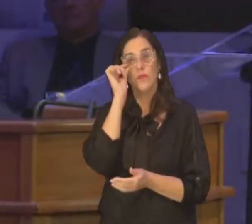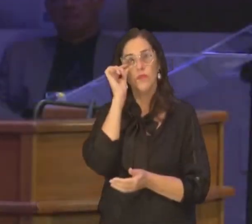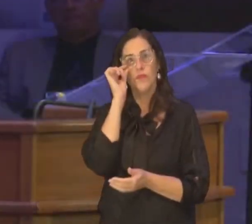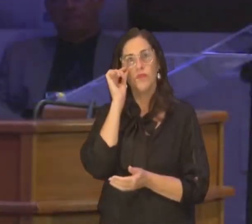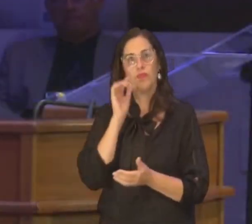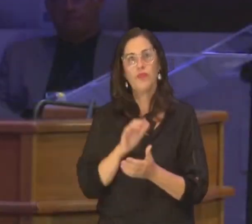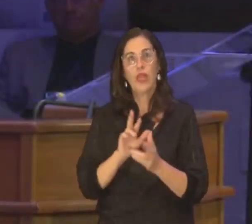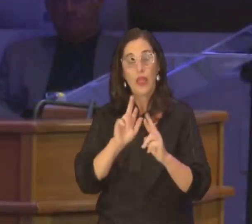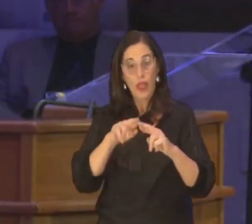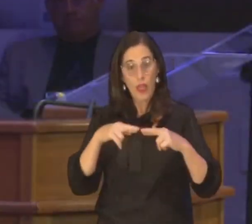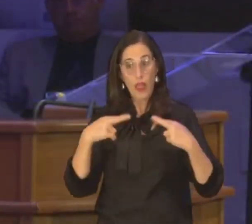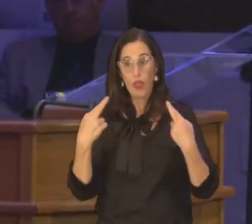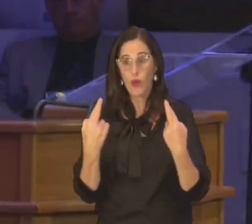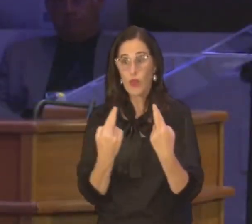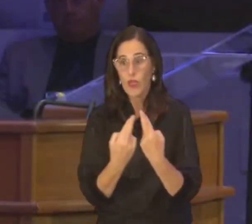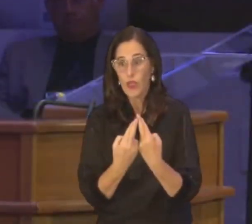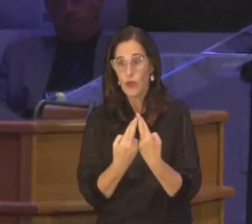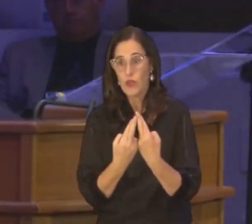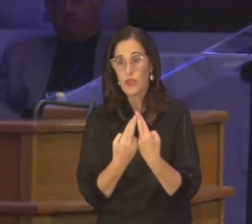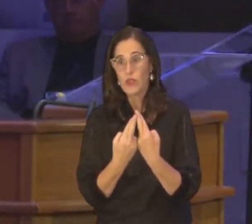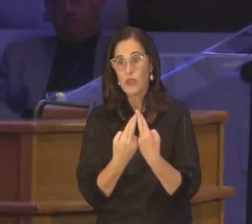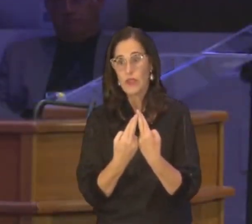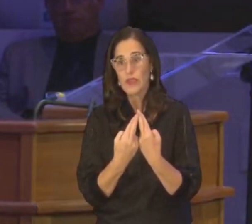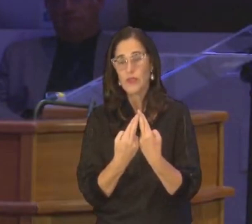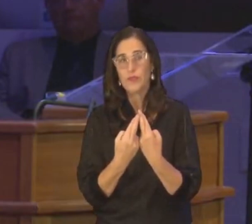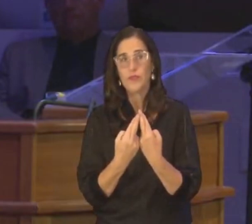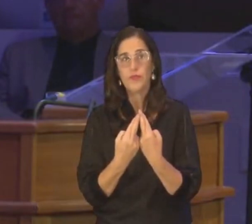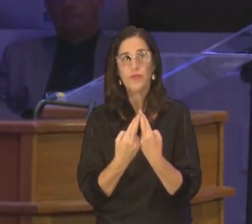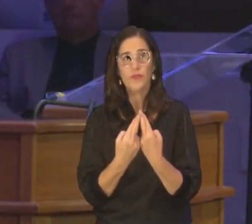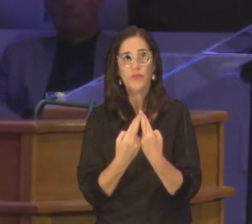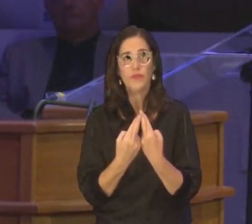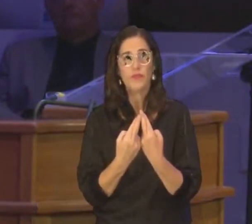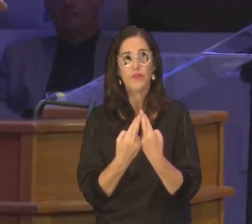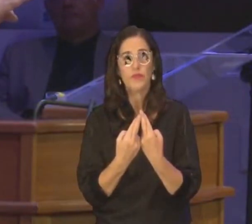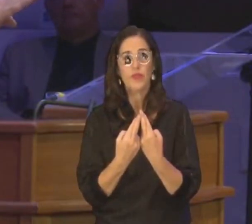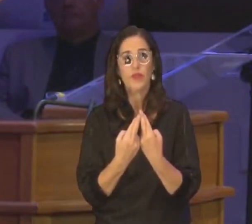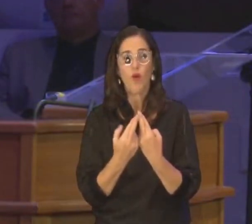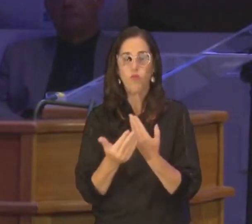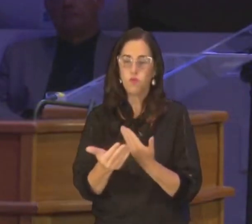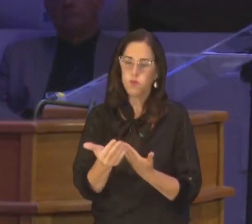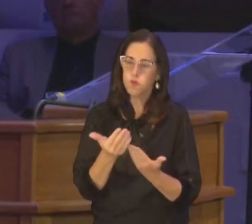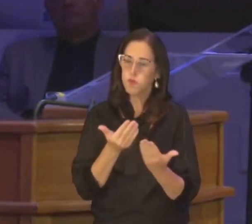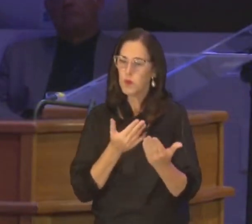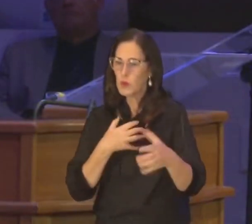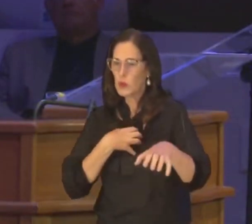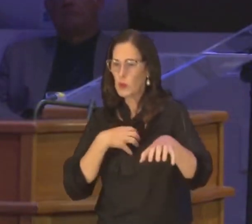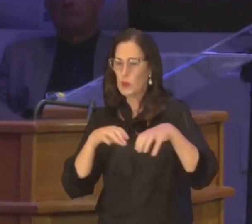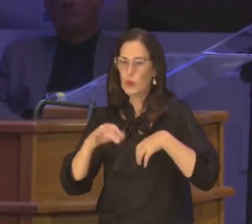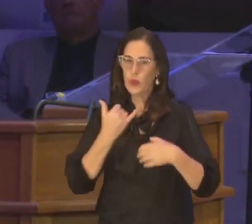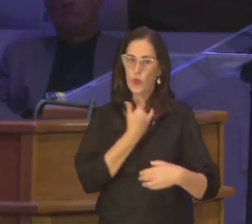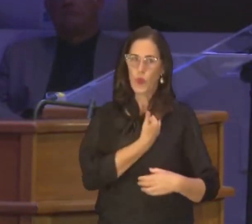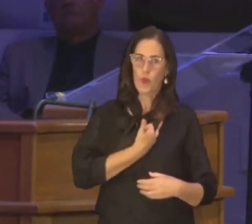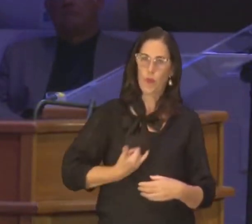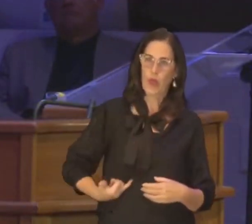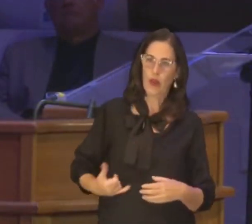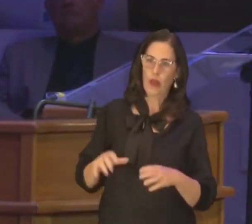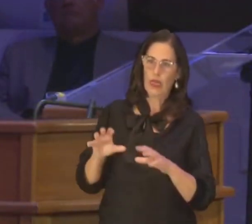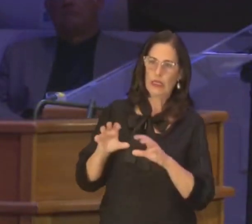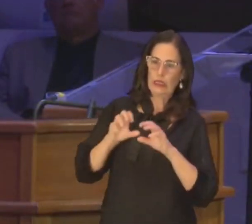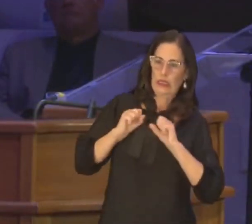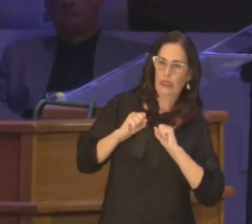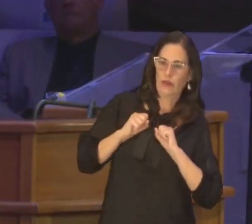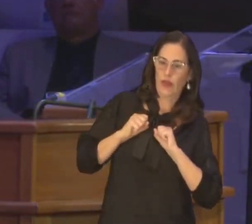então reunidos, eles tinham a tolerância do império, porque o